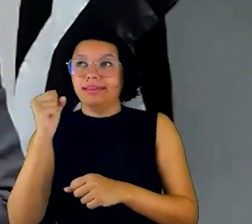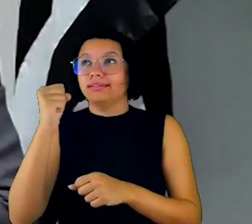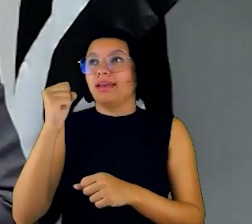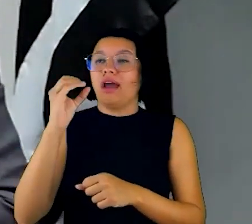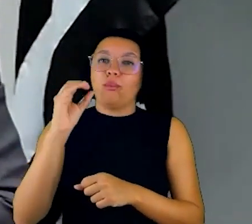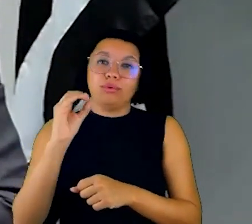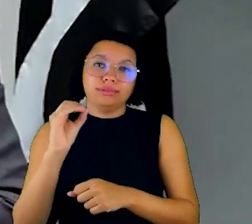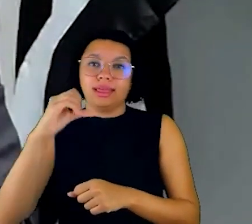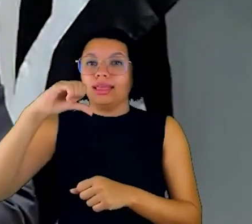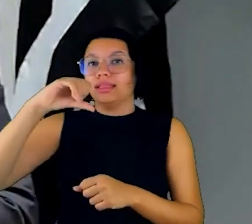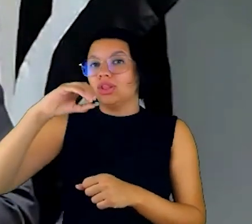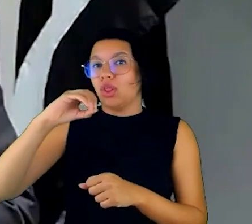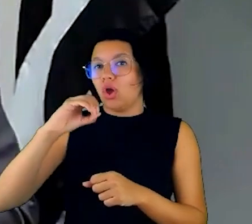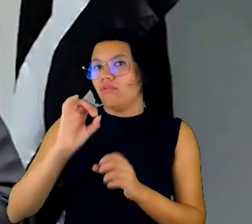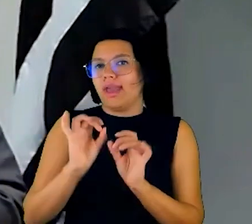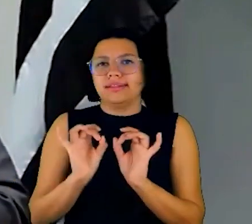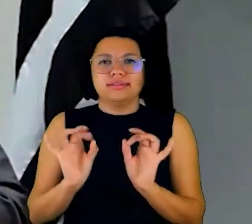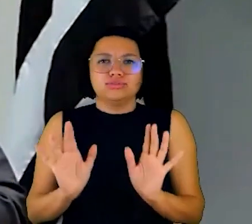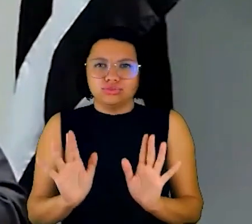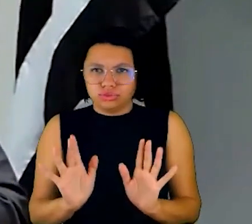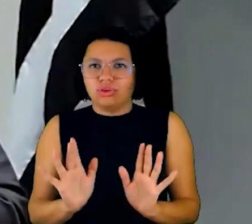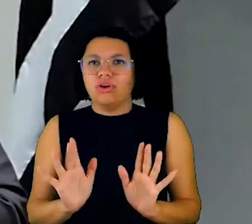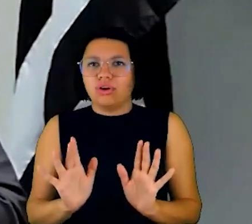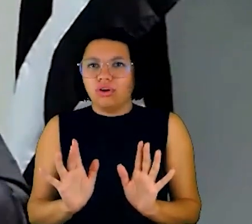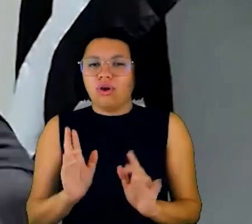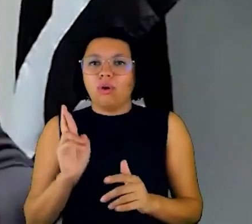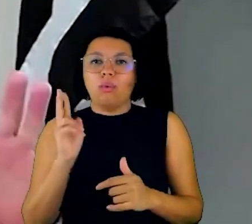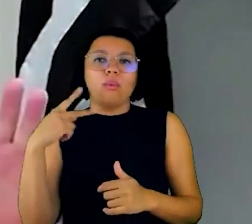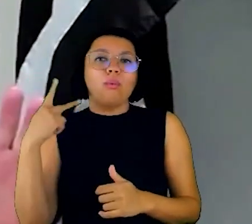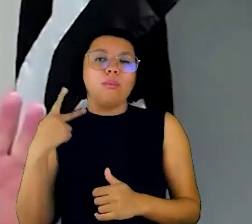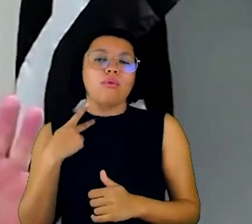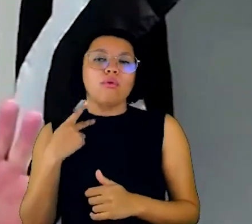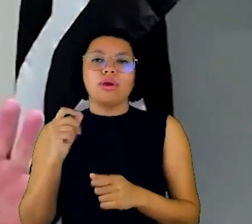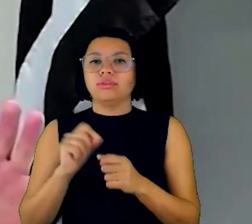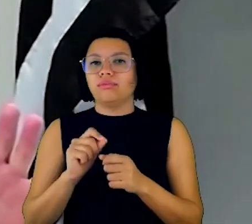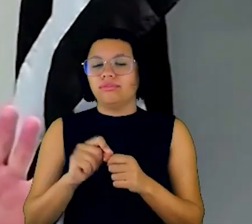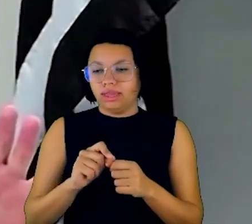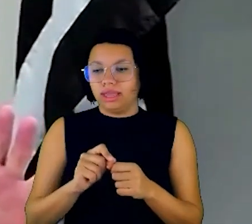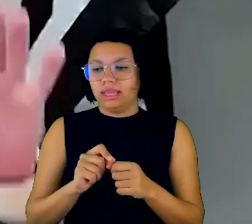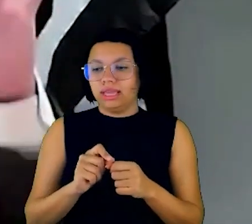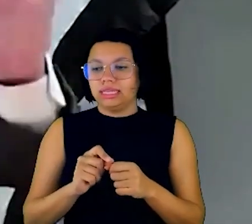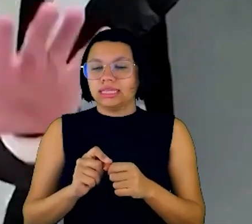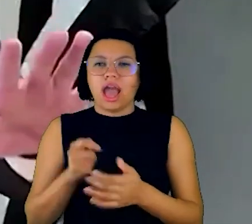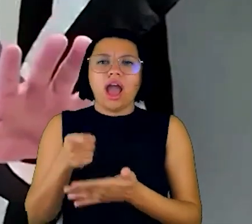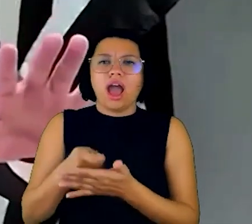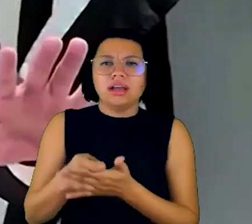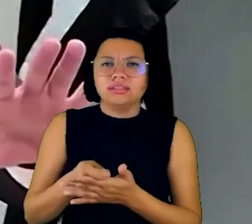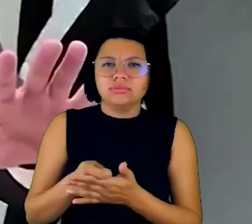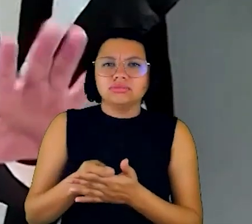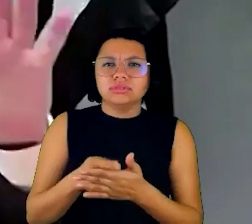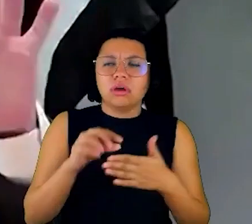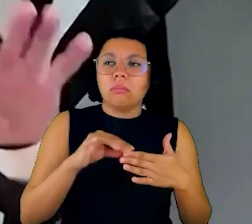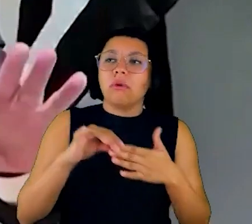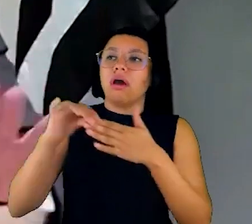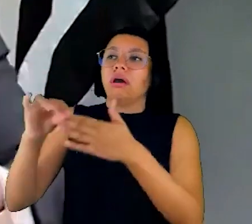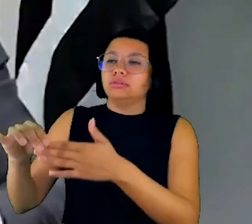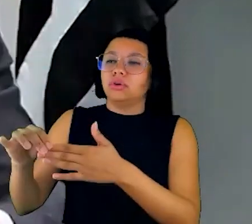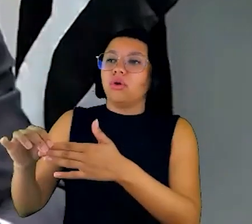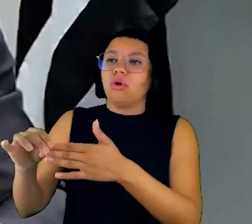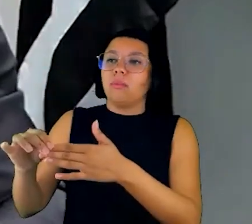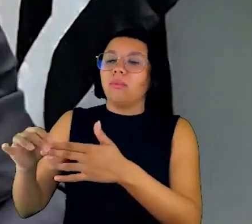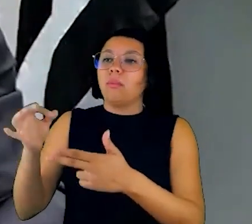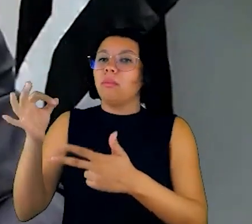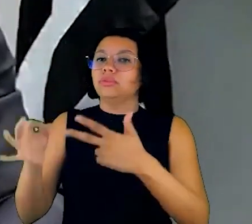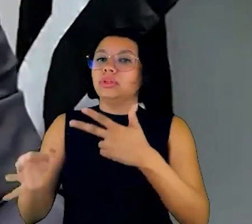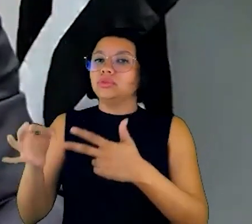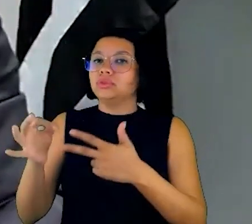em que bastava que o procurador ajuizasse a execução, pronto, ele cumpriu a função dele, transferiu para o Poder Judiciário